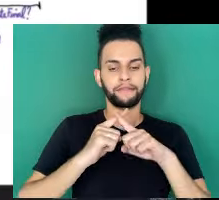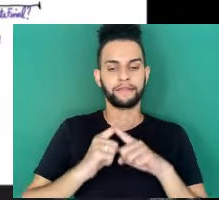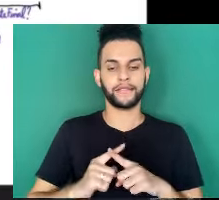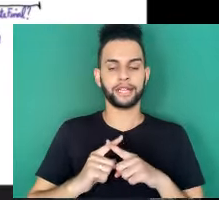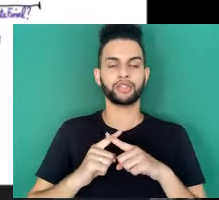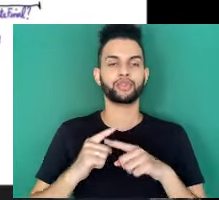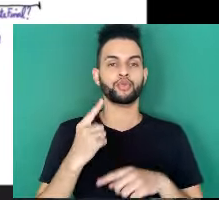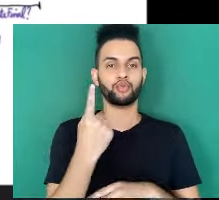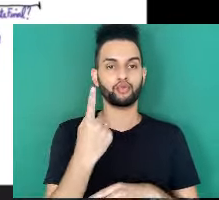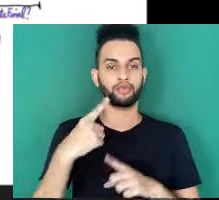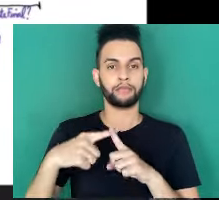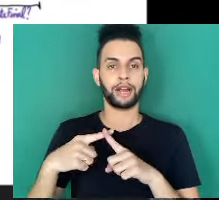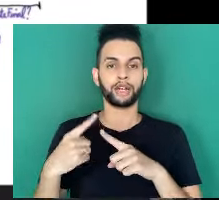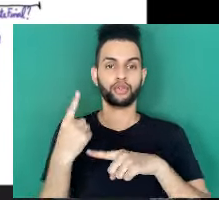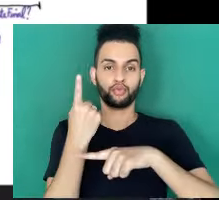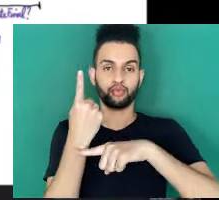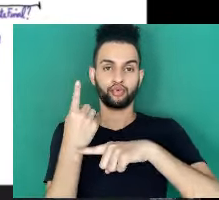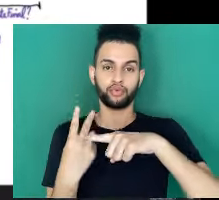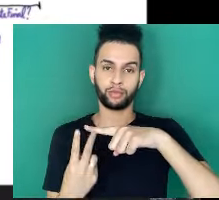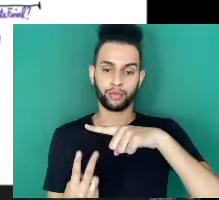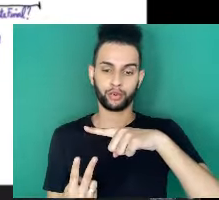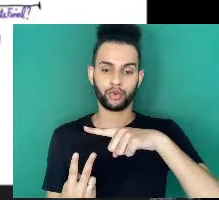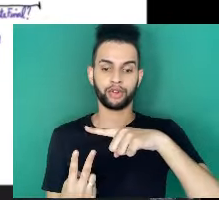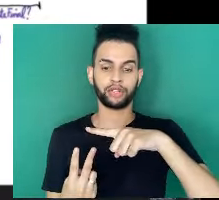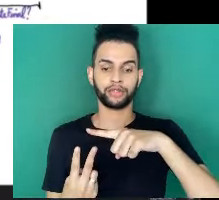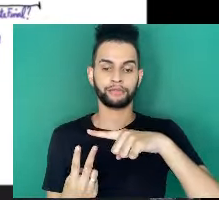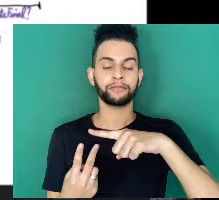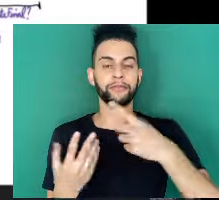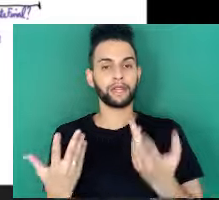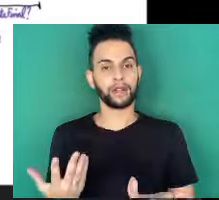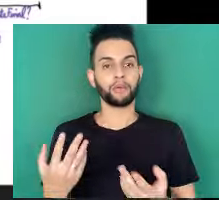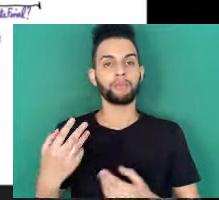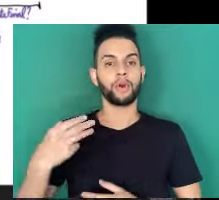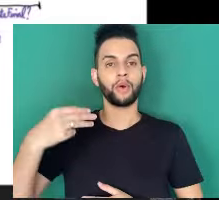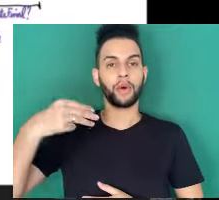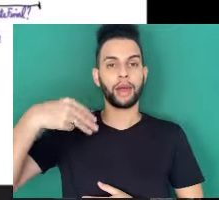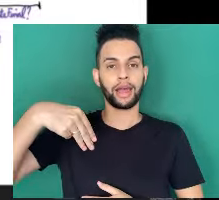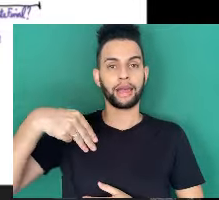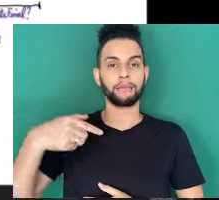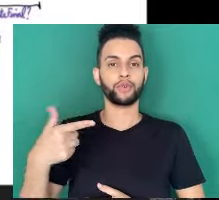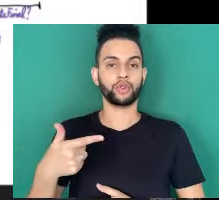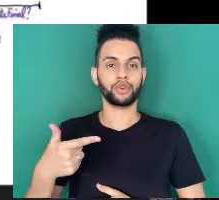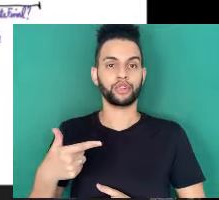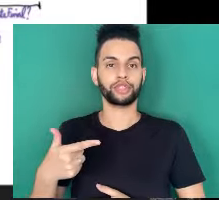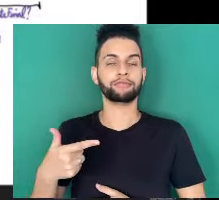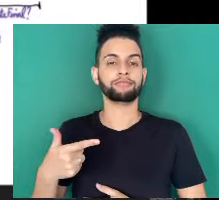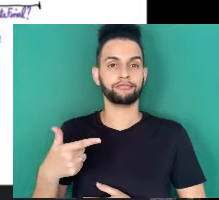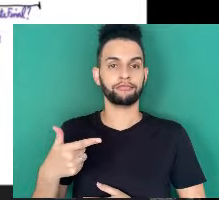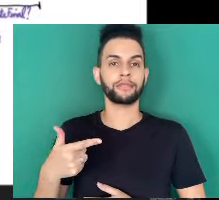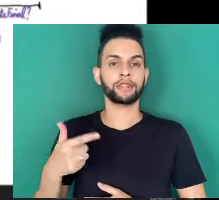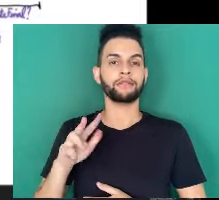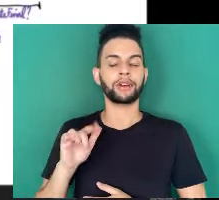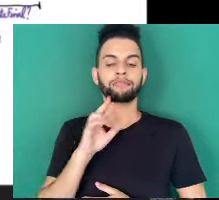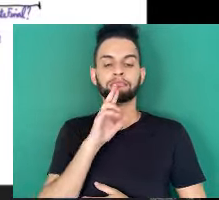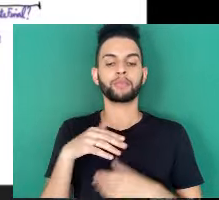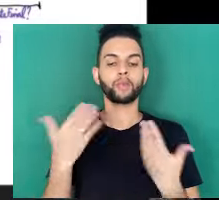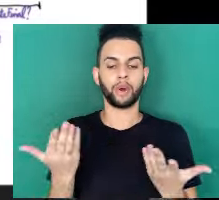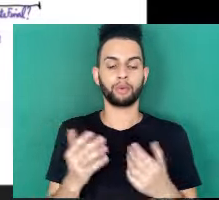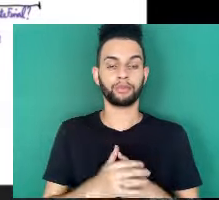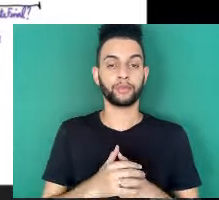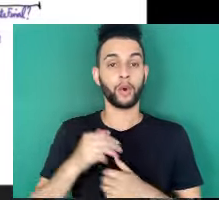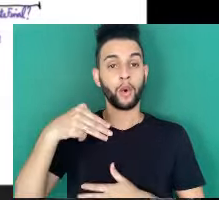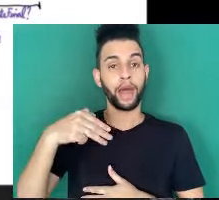2, né? E aí, o meu montante final vai dar quanto? Né? Ora, o M1, ele já